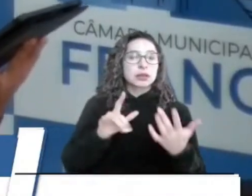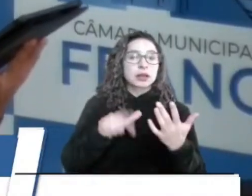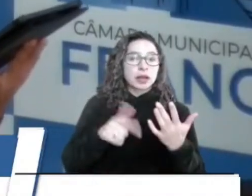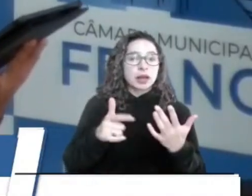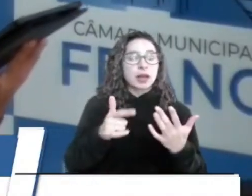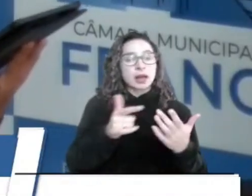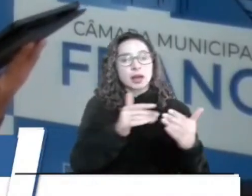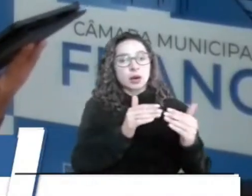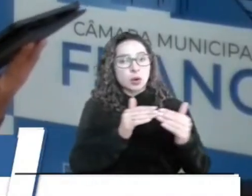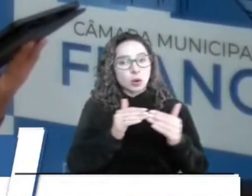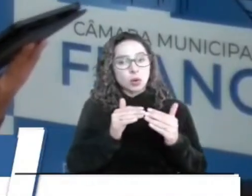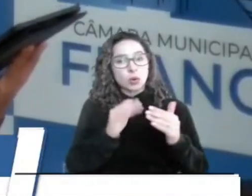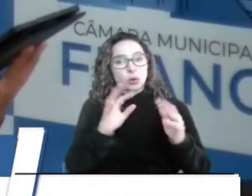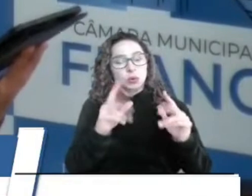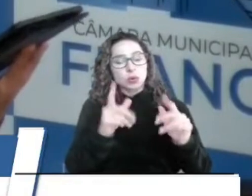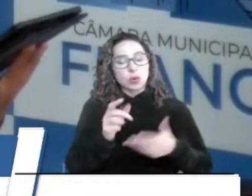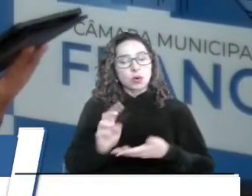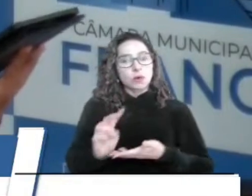consenso.